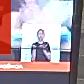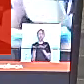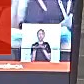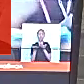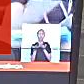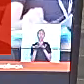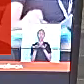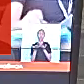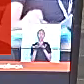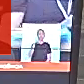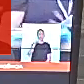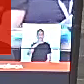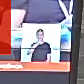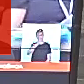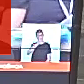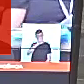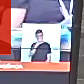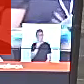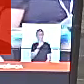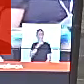a Maria Betânia,